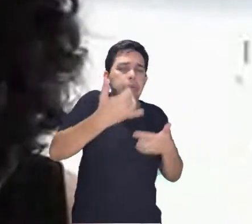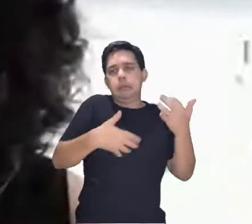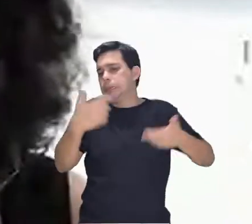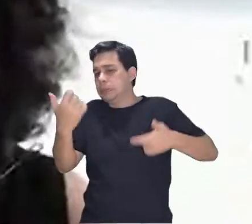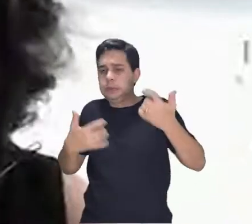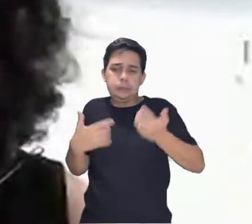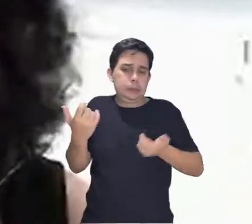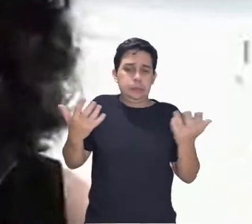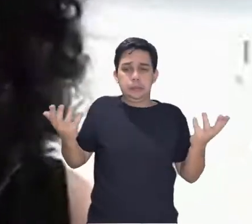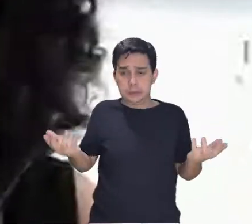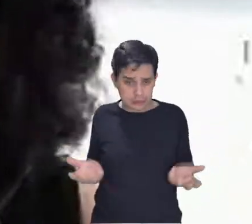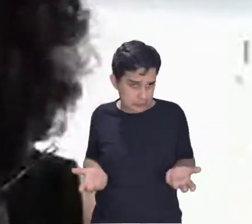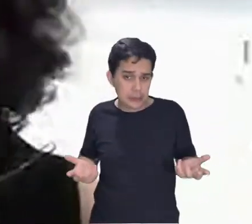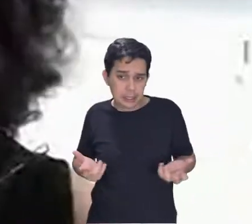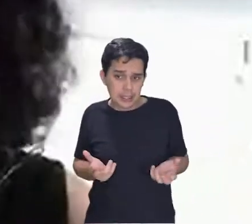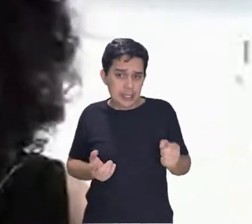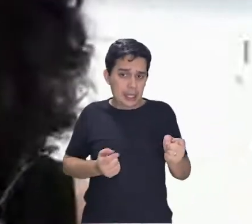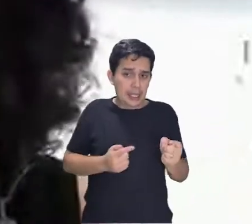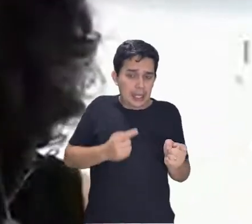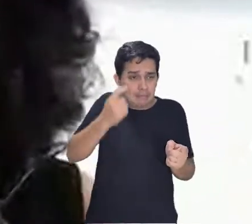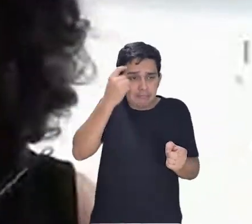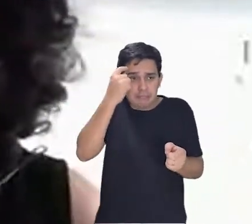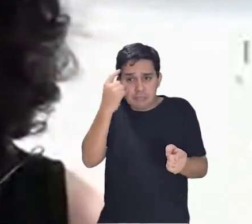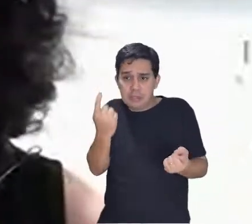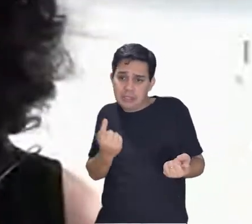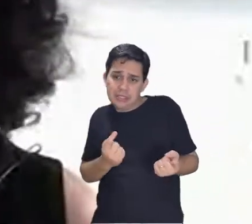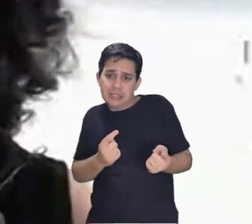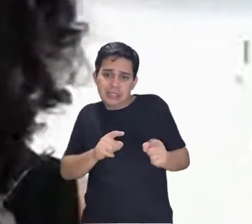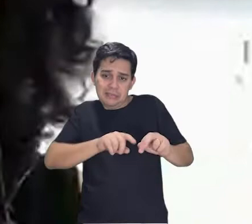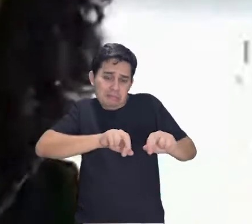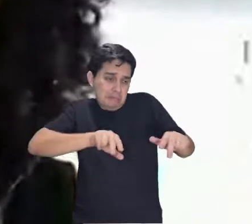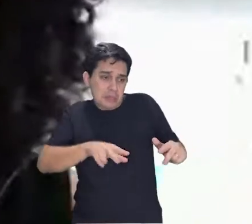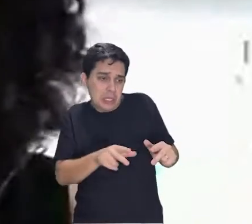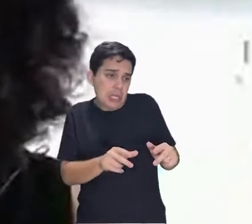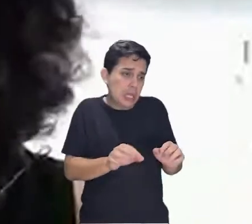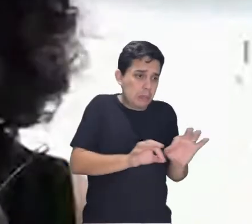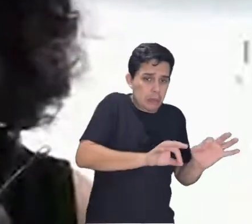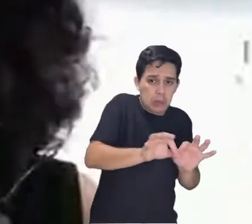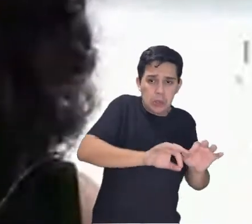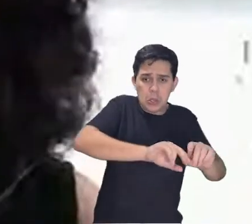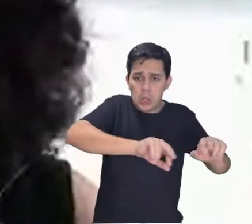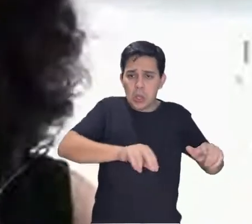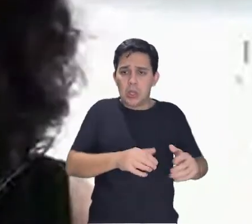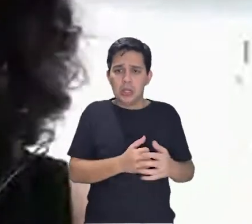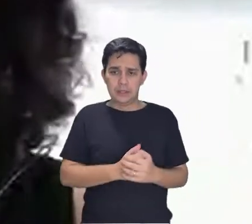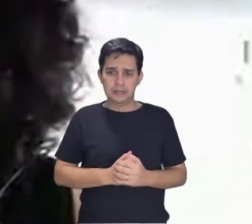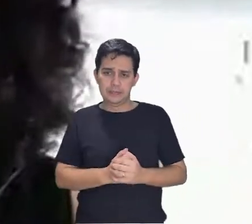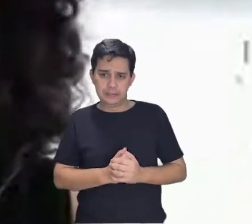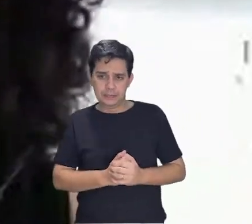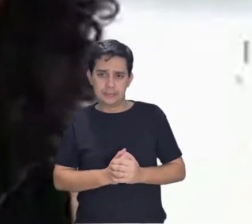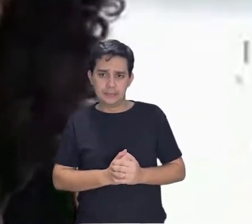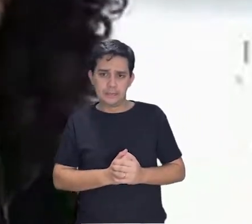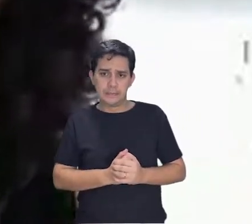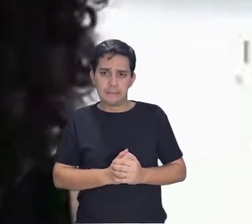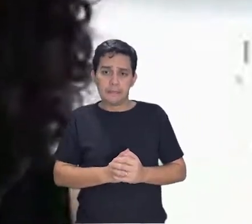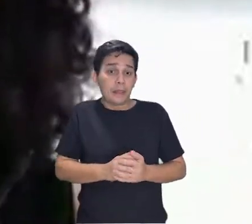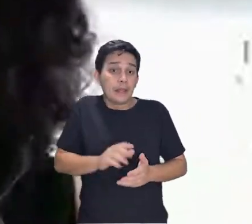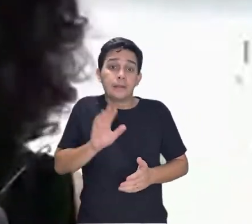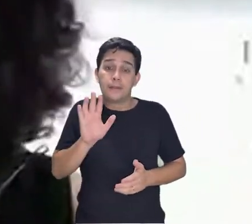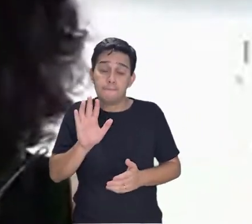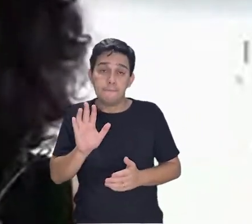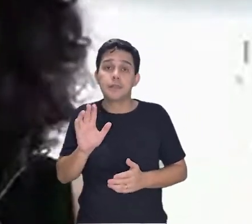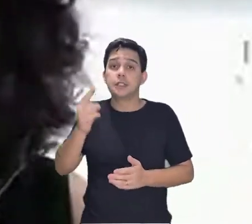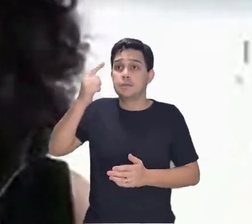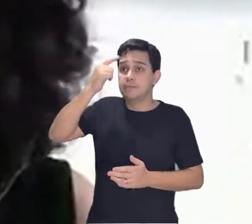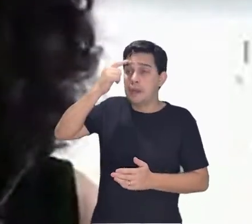ela poderia ter um socorro diferenciado e talvez não tivesse ocorrido o óbito dela, né? Então, por conta